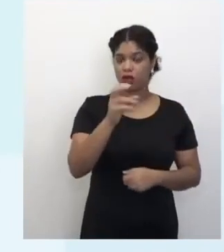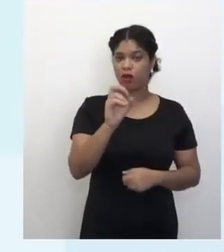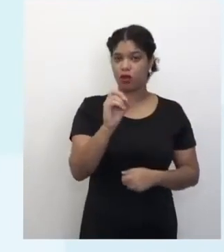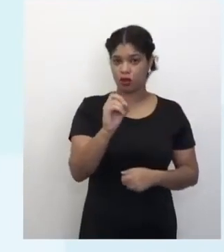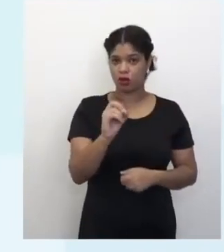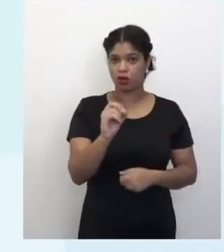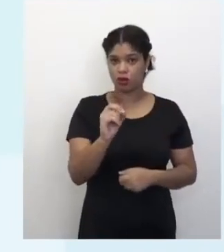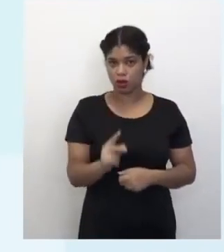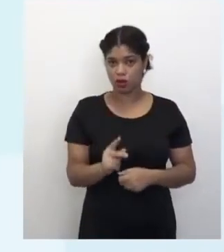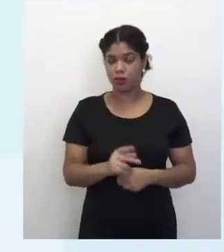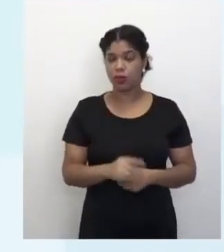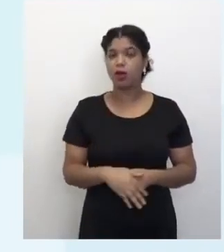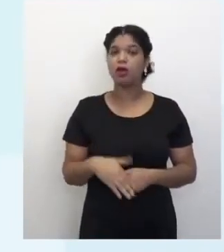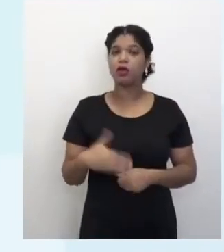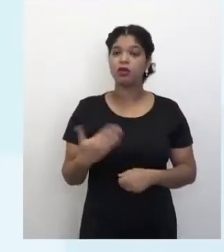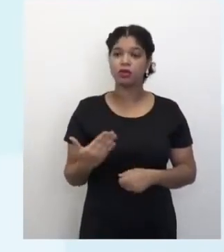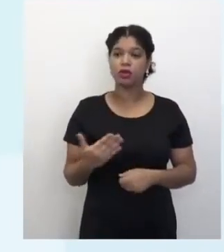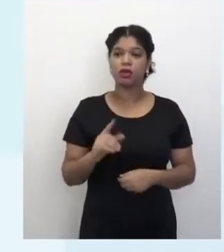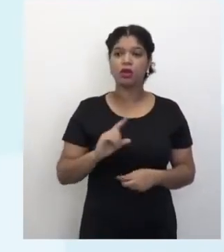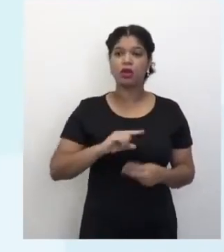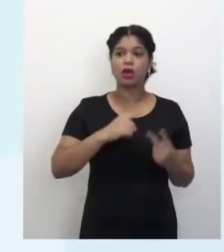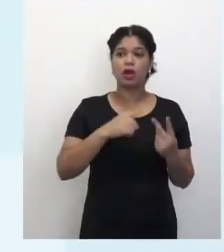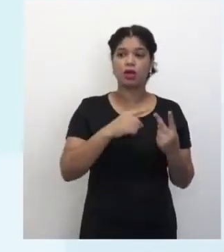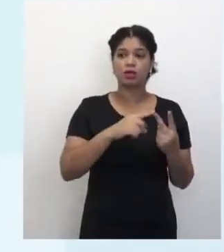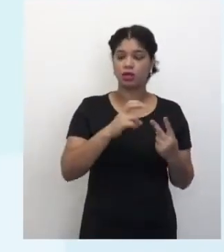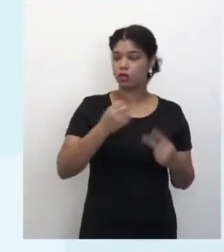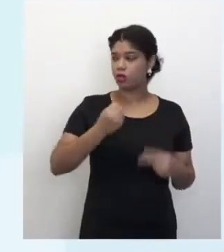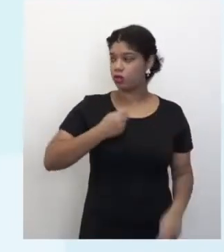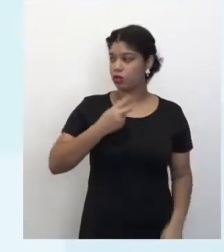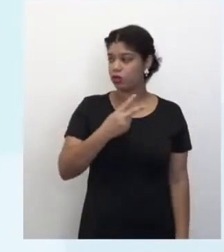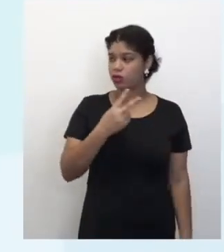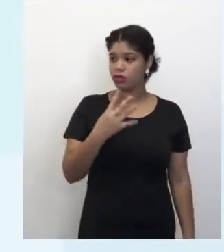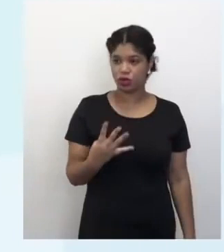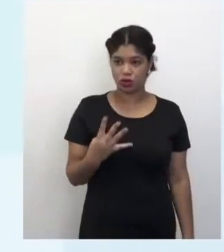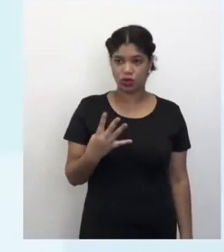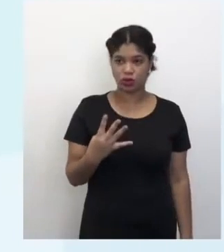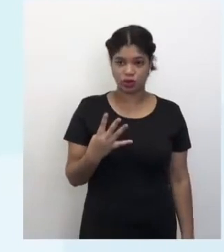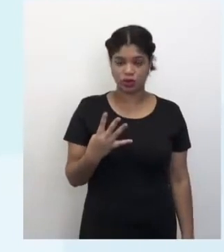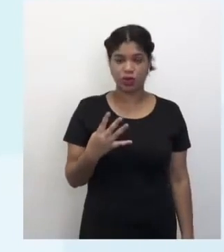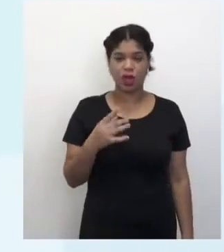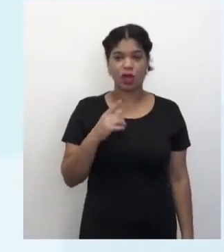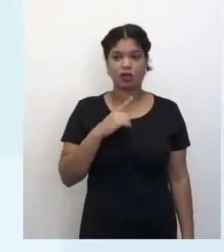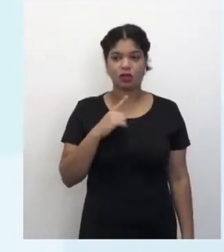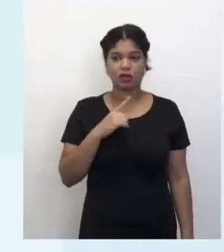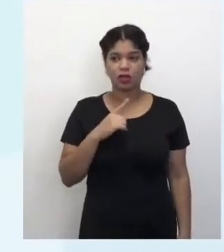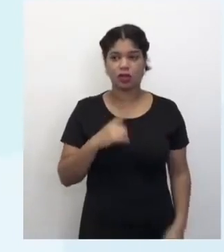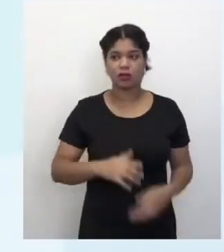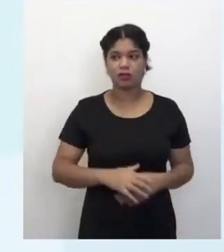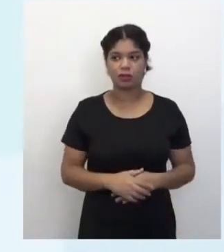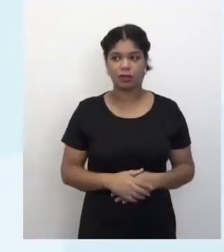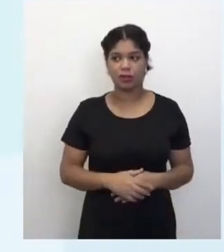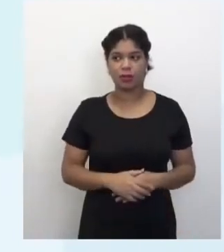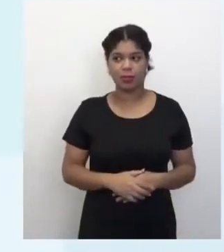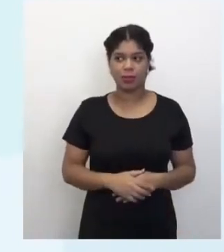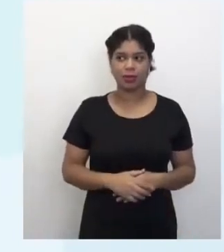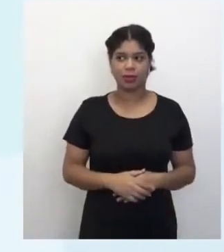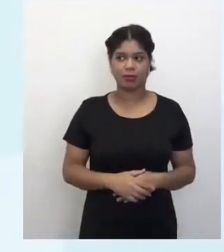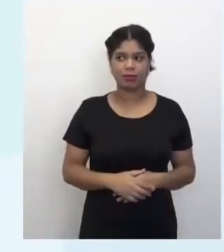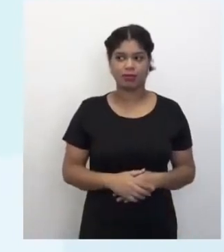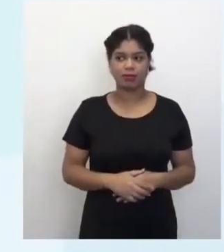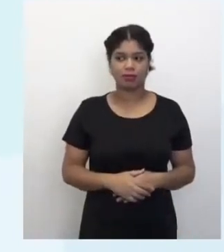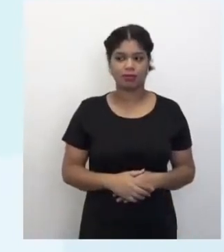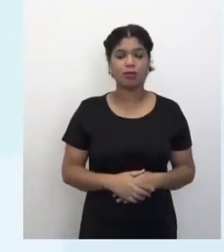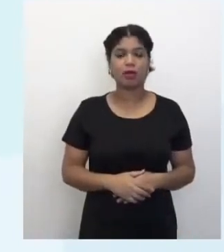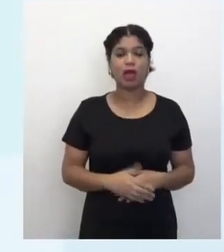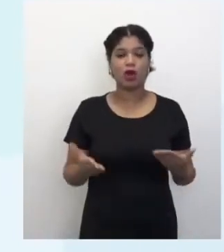a raiz quinta de 1024 é o 4. Porque 4 elevado à quinta vai dar 1024. Bom, a gente vai